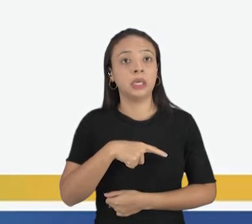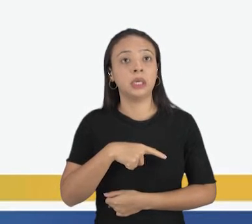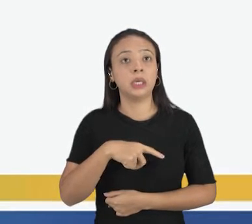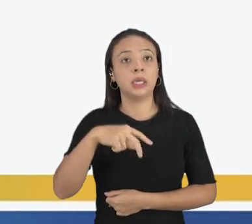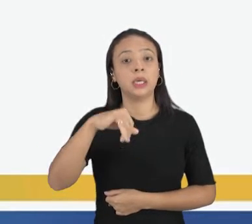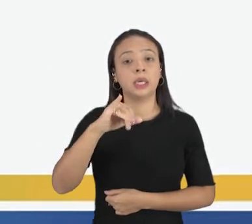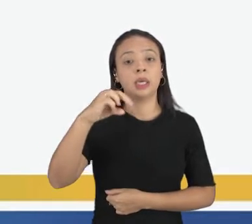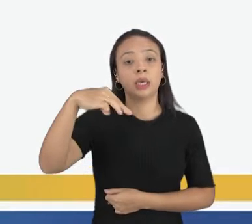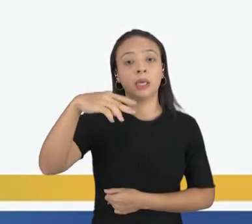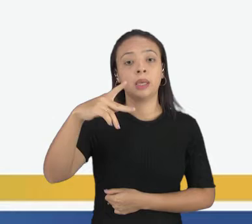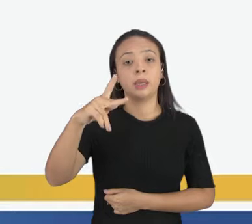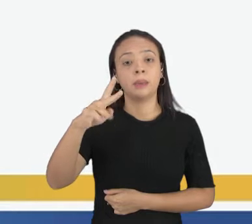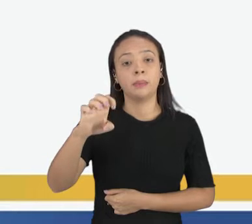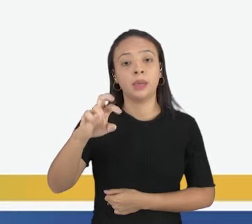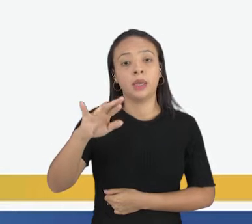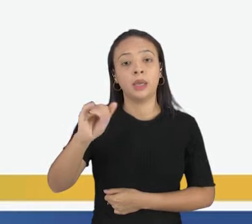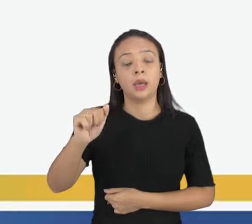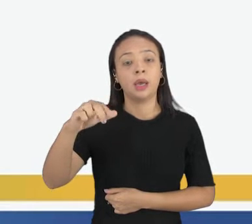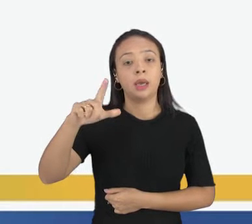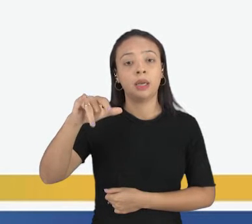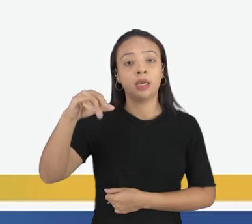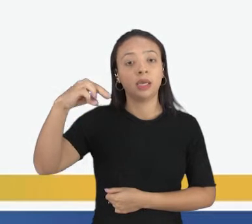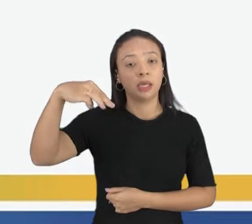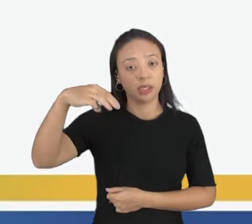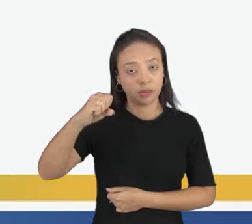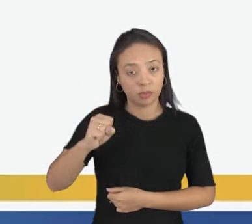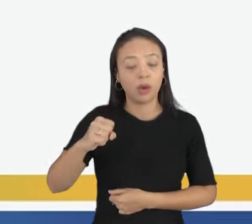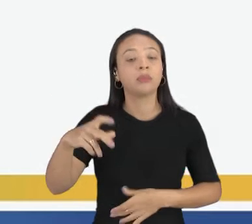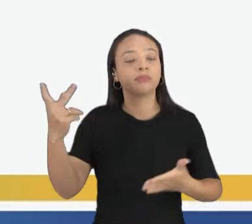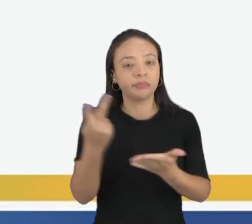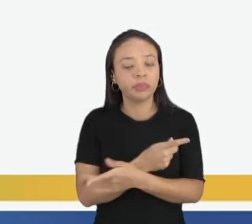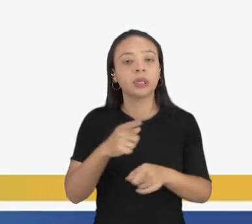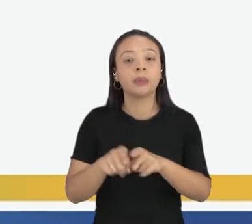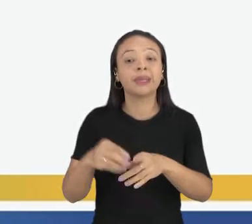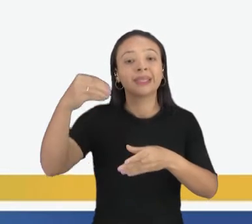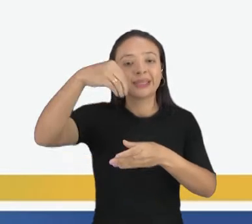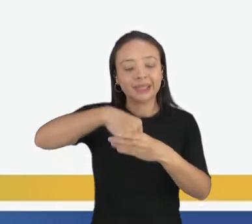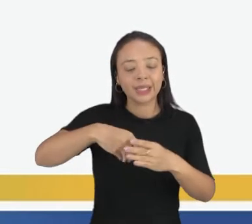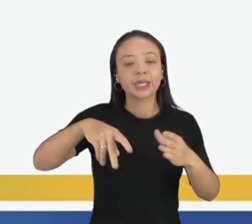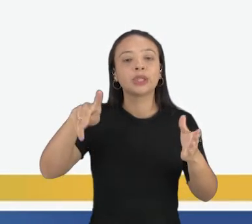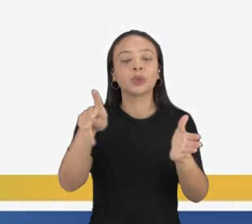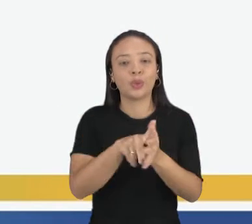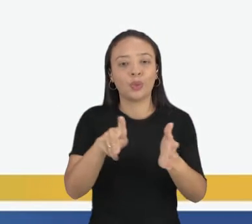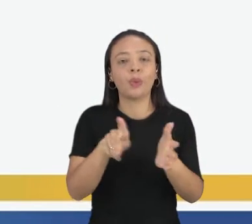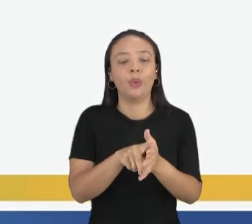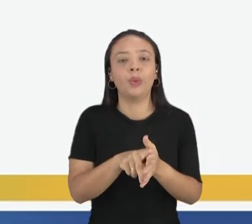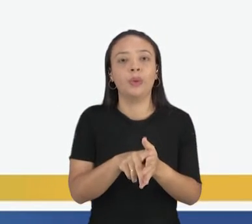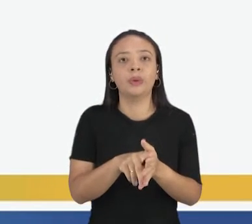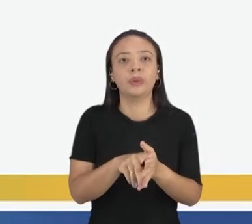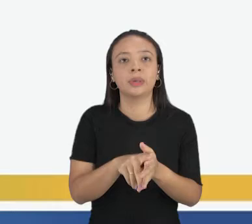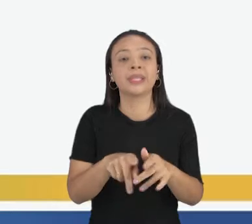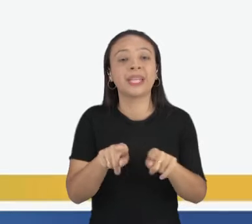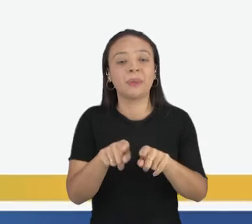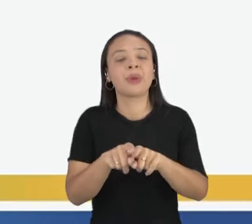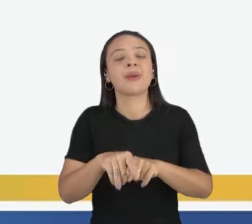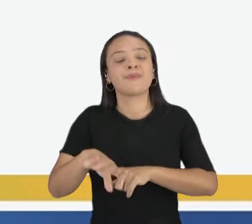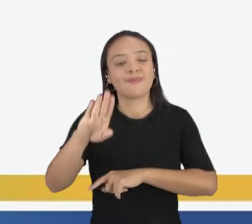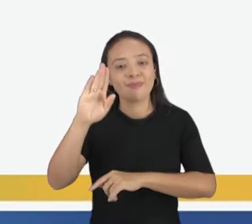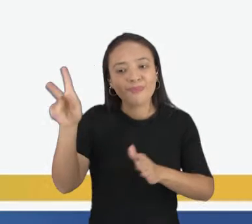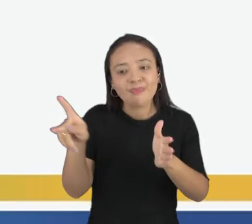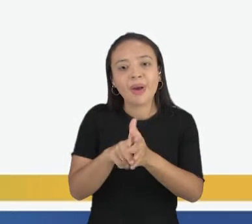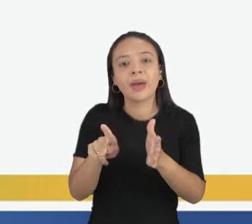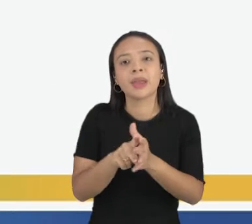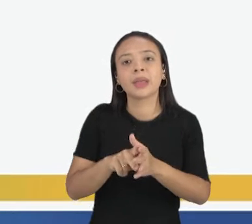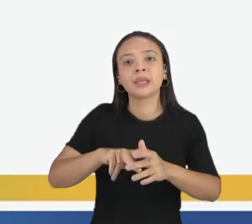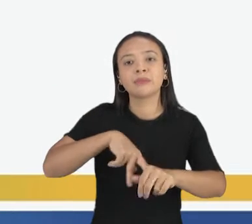dentro do próprio continente aí, tá bom? Então, o Japão também ele vai fazer parte aí dessas grandes potências